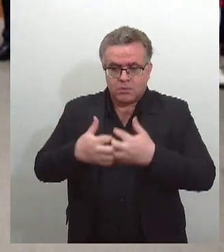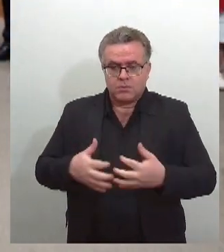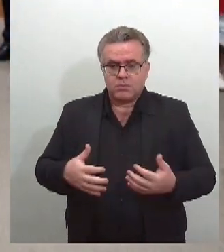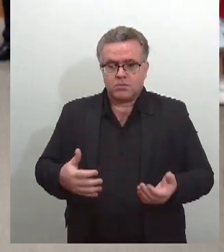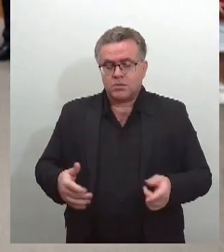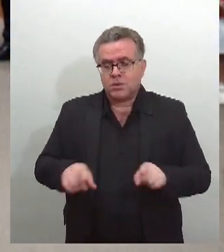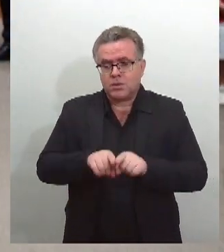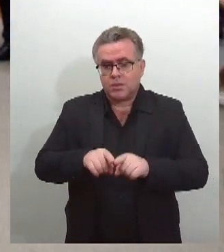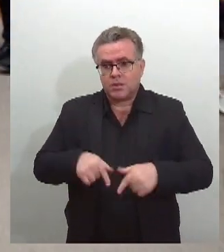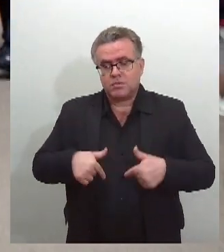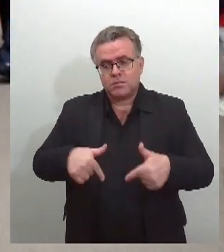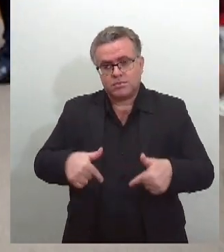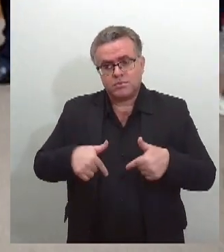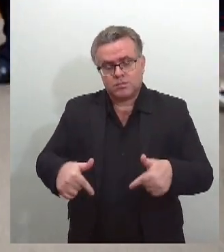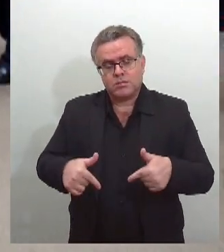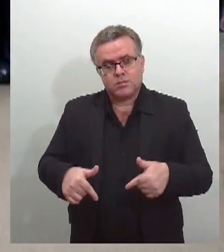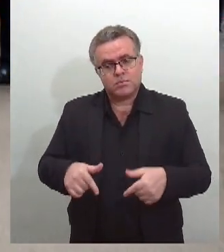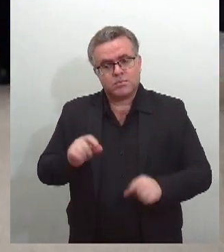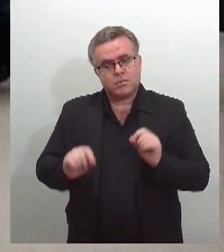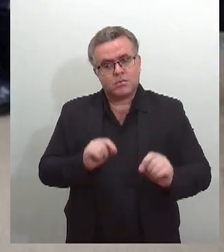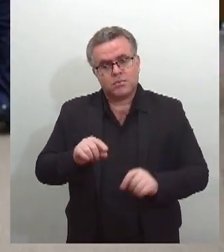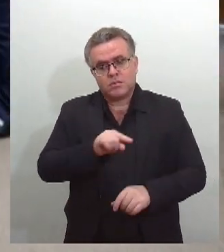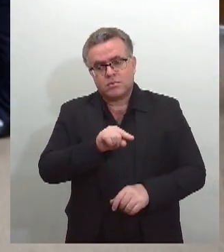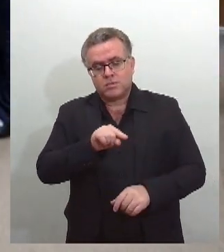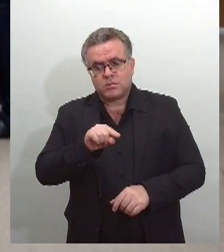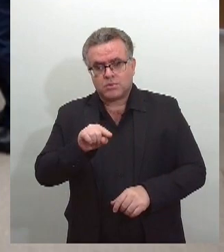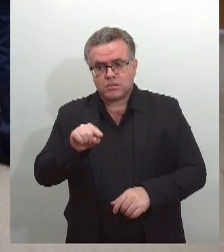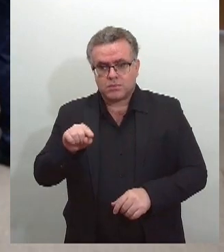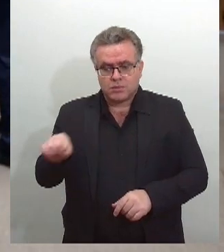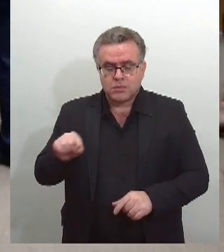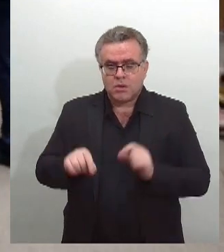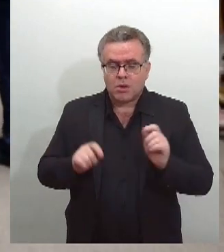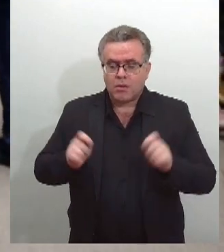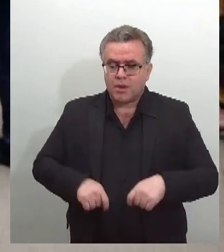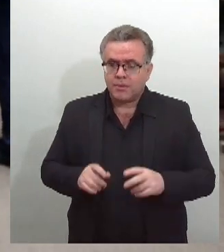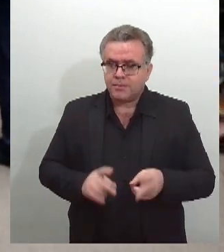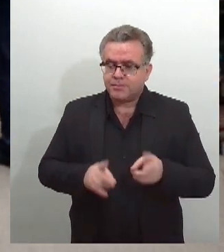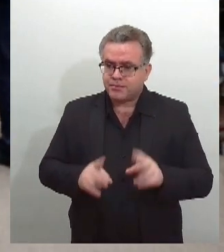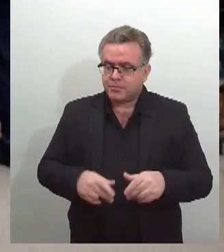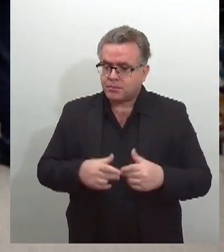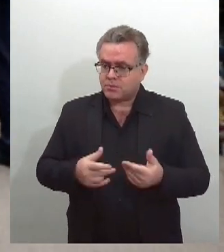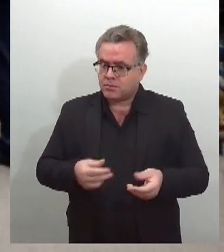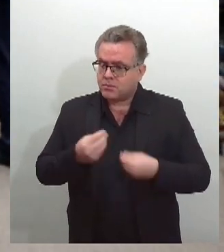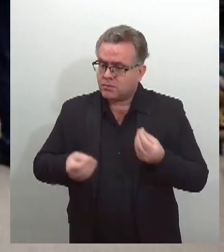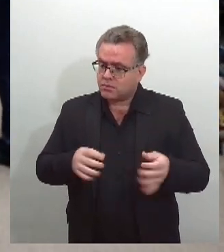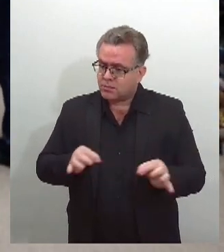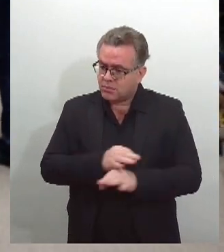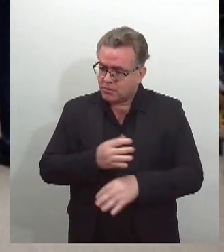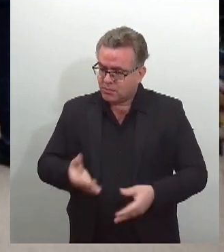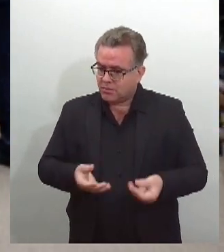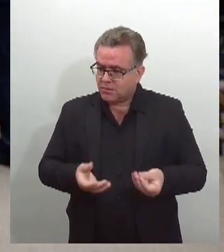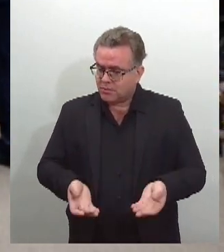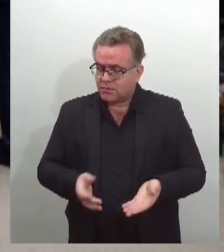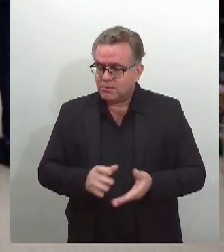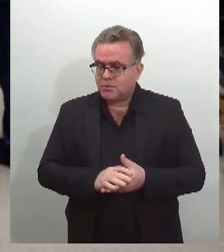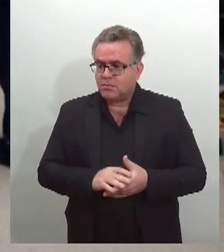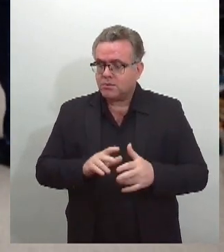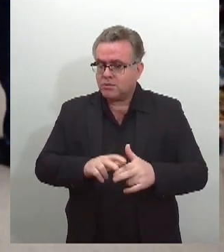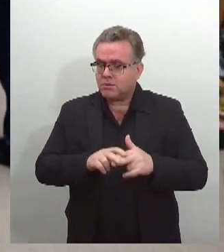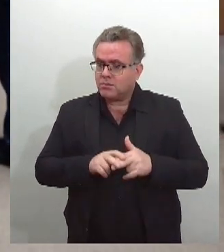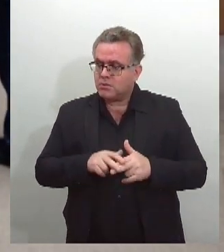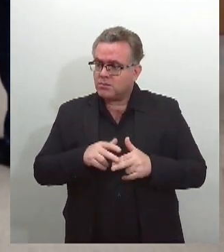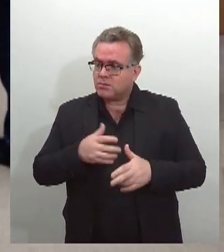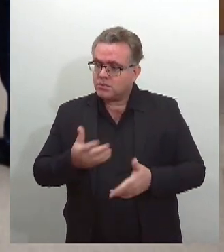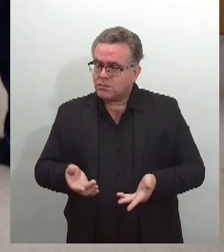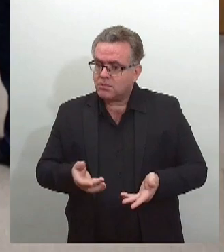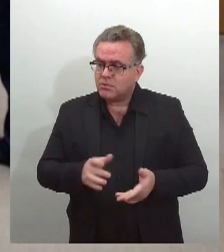o surdo passe a ter acessibilidade, tanto nos espaços educacionais, quanto aos serviços de saúde, lazer, porque